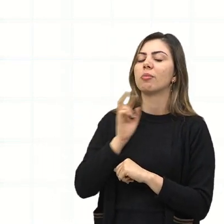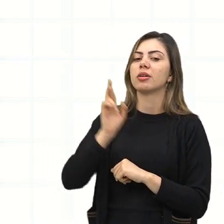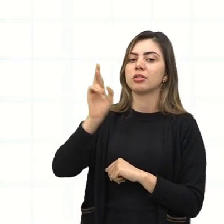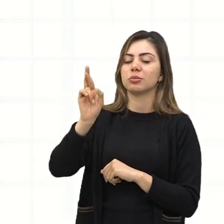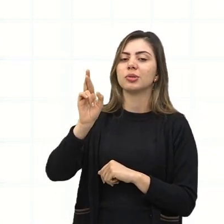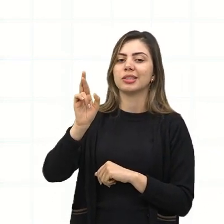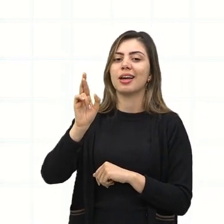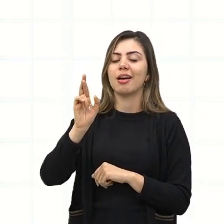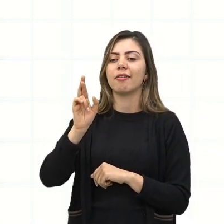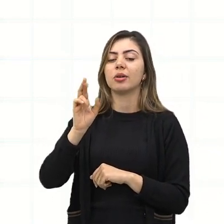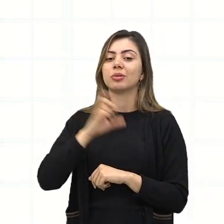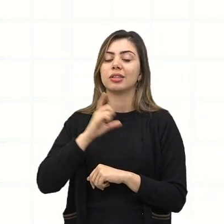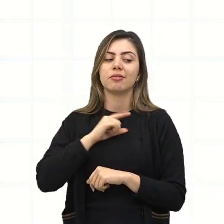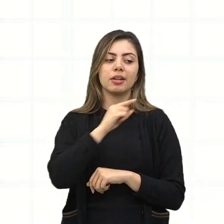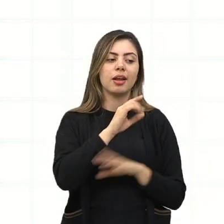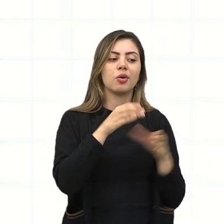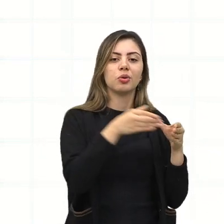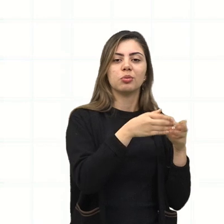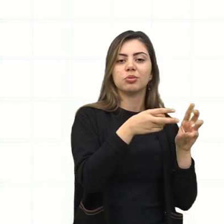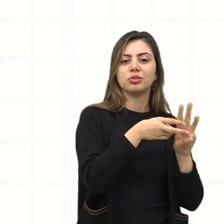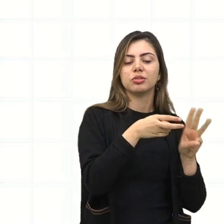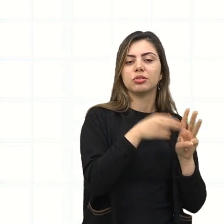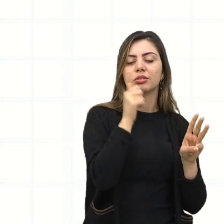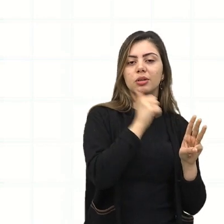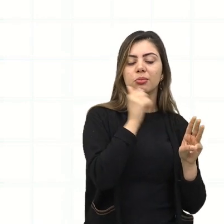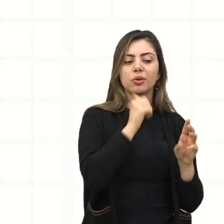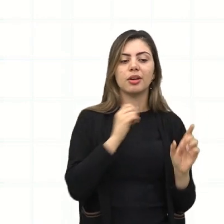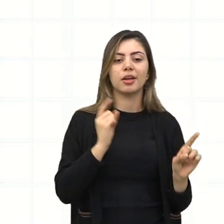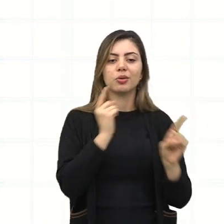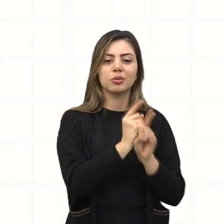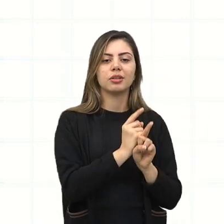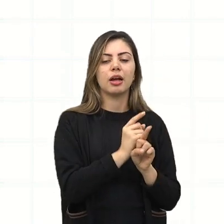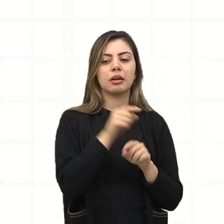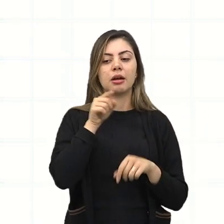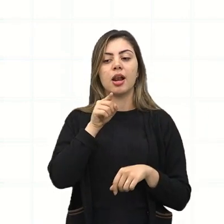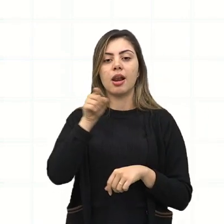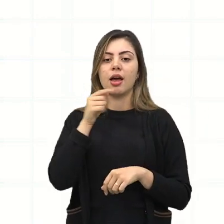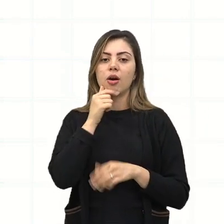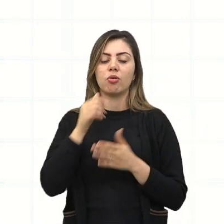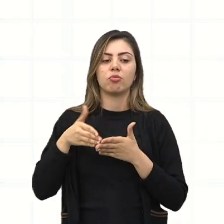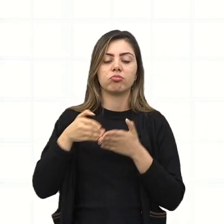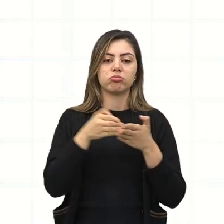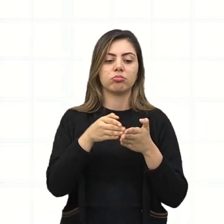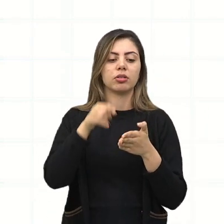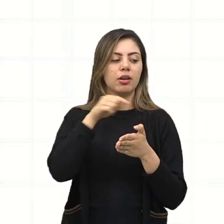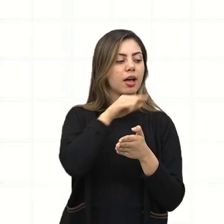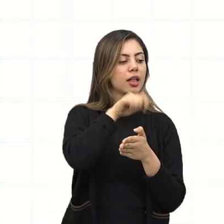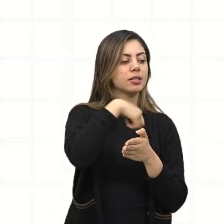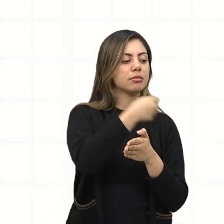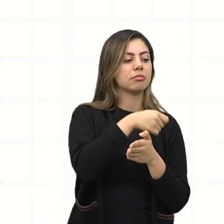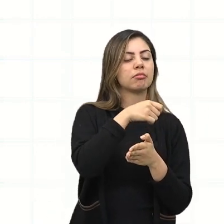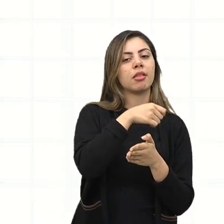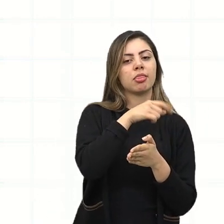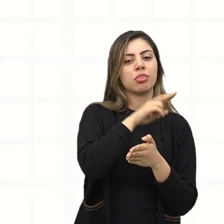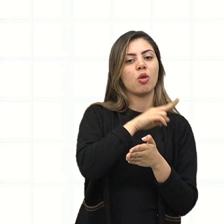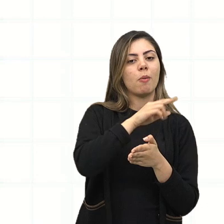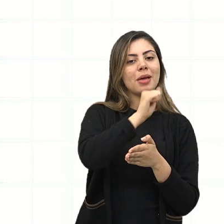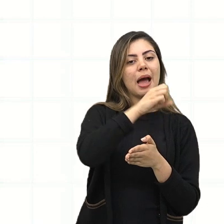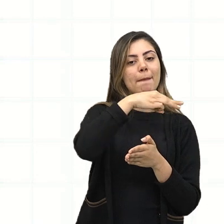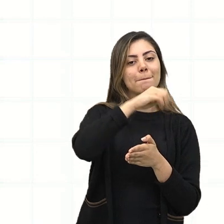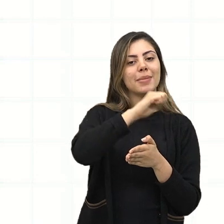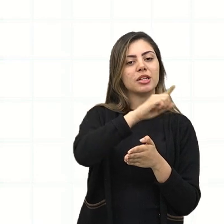teriam encontrado essas mulheres guerreiras, que eles chamavam de Amazonas. Nós sabemos que eram as Icamiabas, né, no